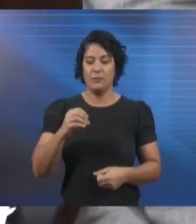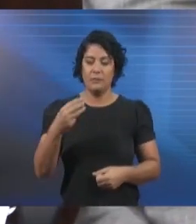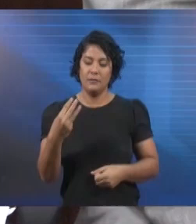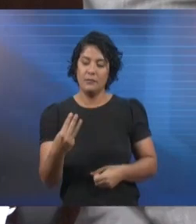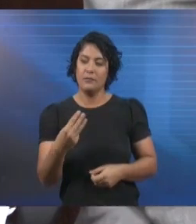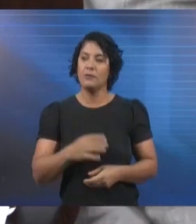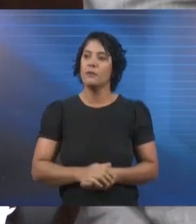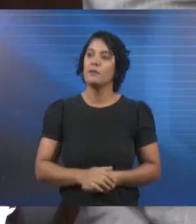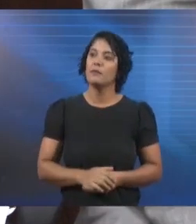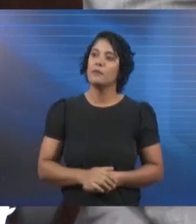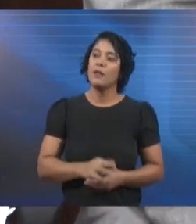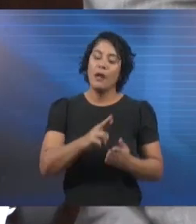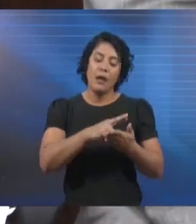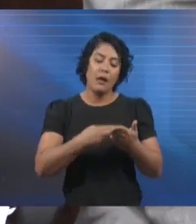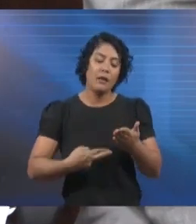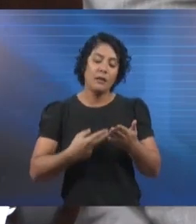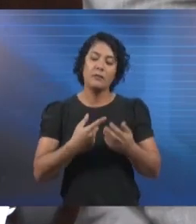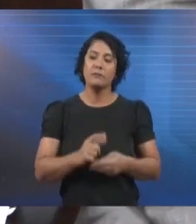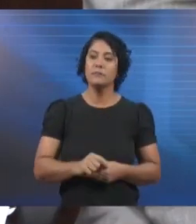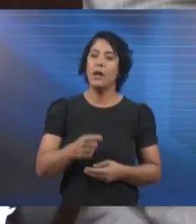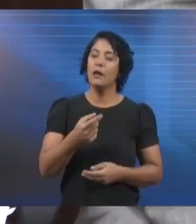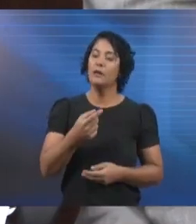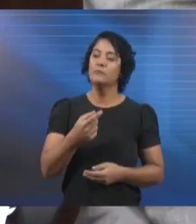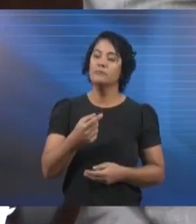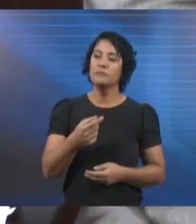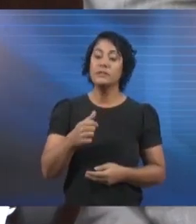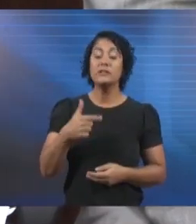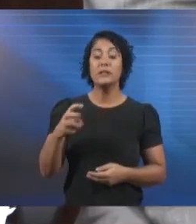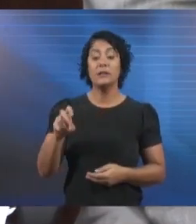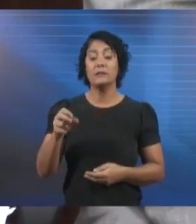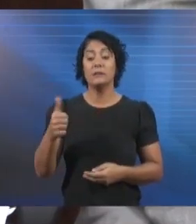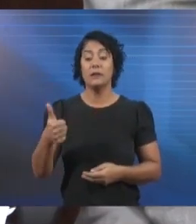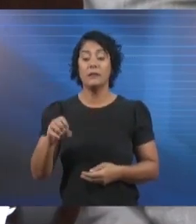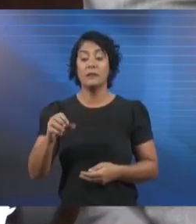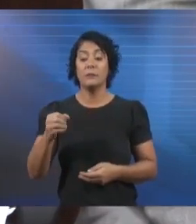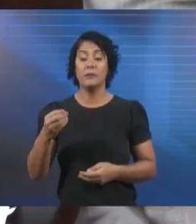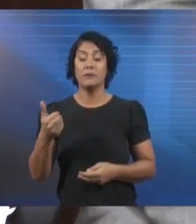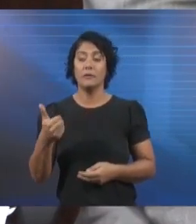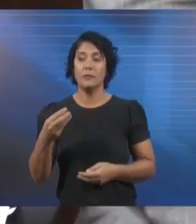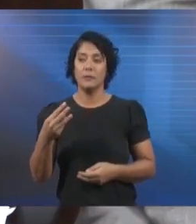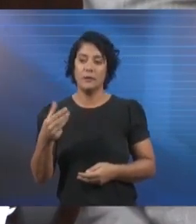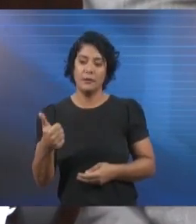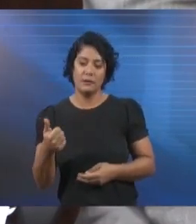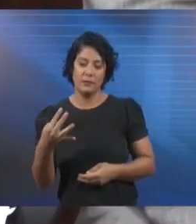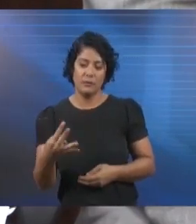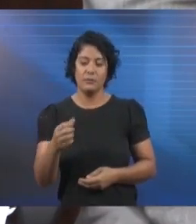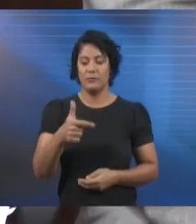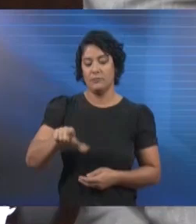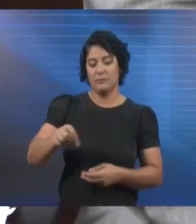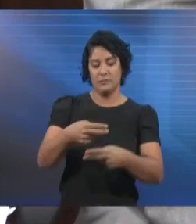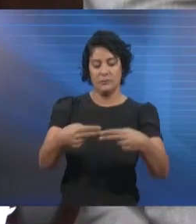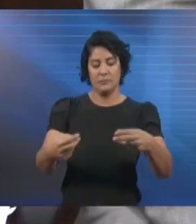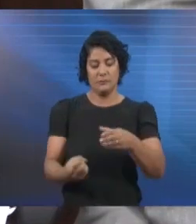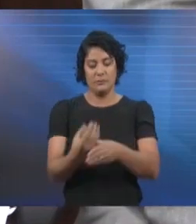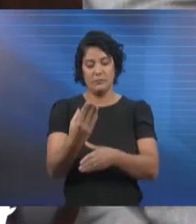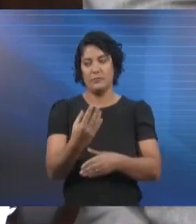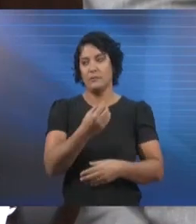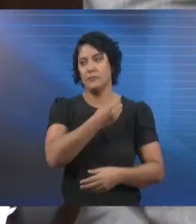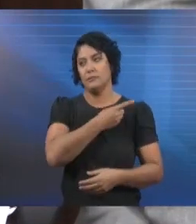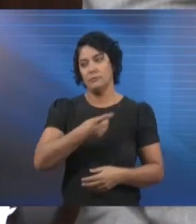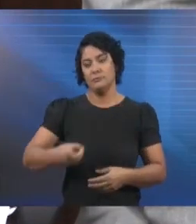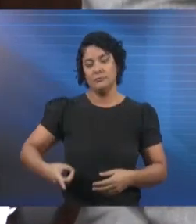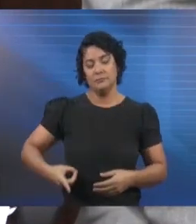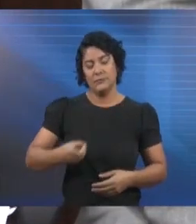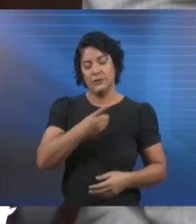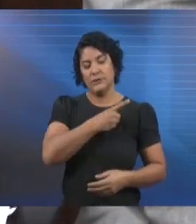redação dada pelo artigo 2 da lei complementar número 510 de 10 de abril de 2014 das outras providências Nativa do